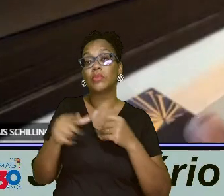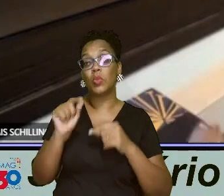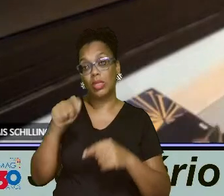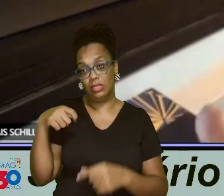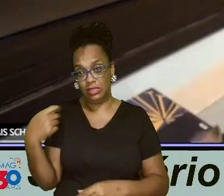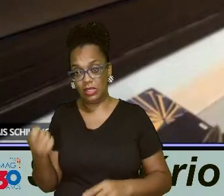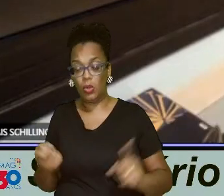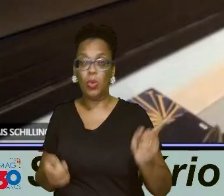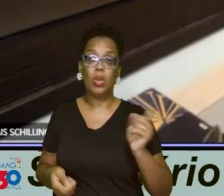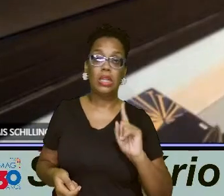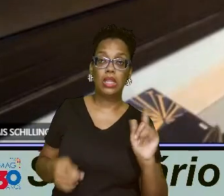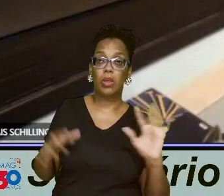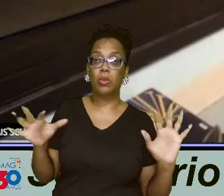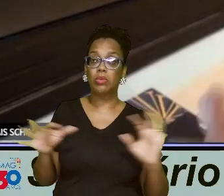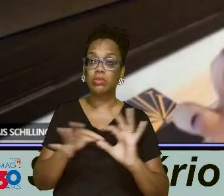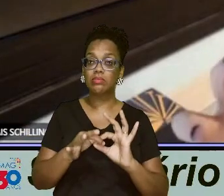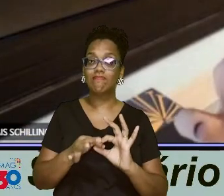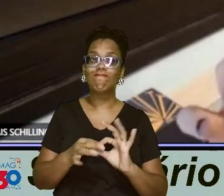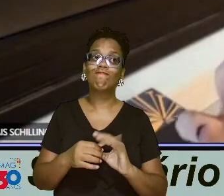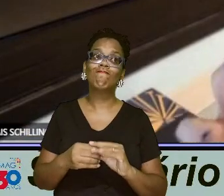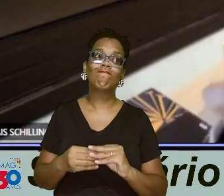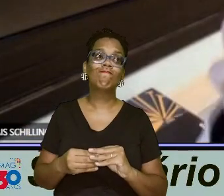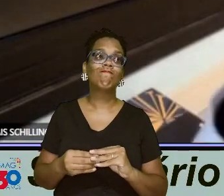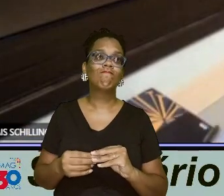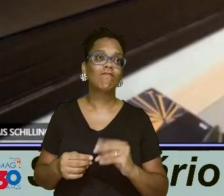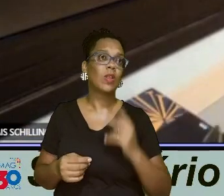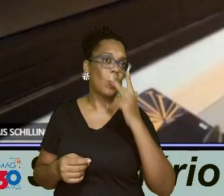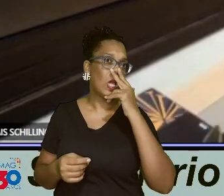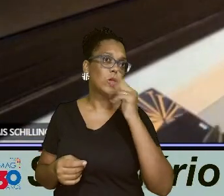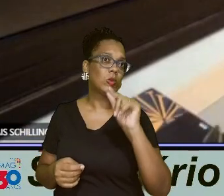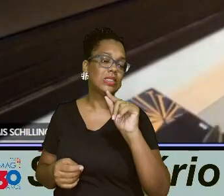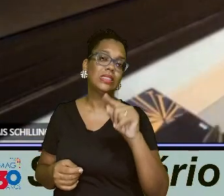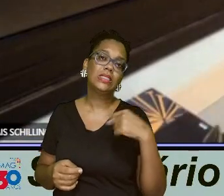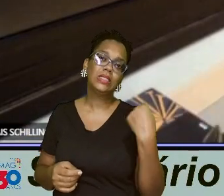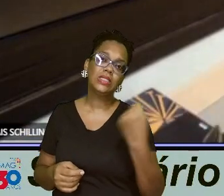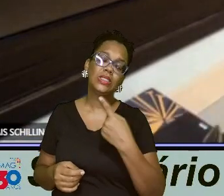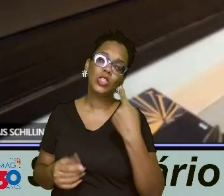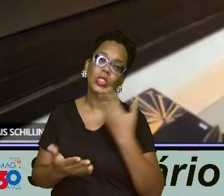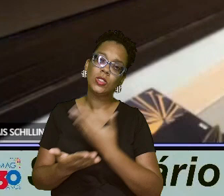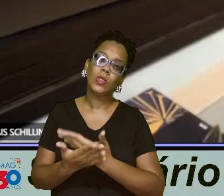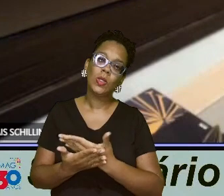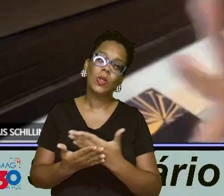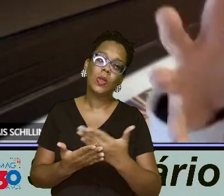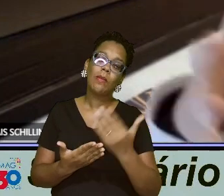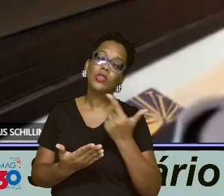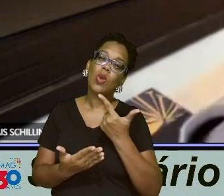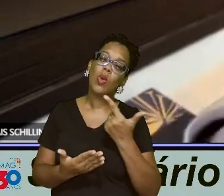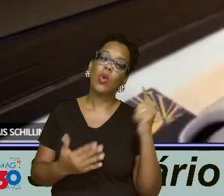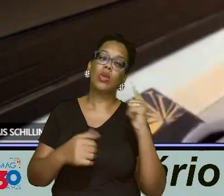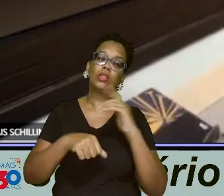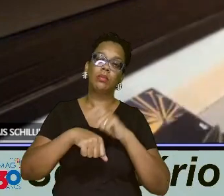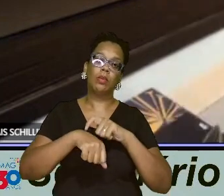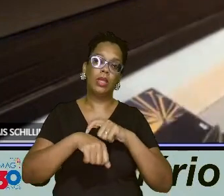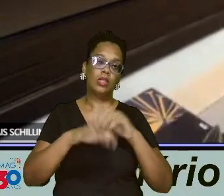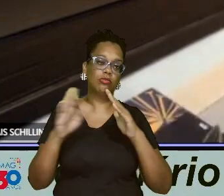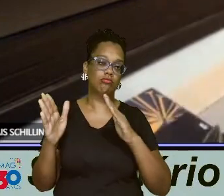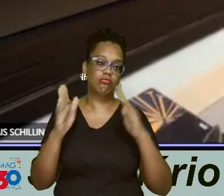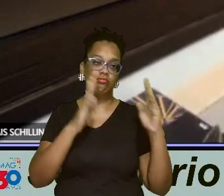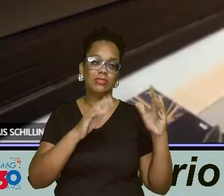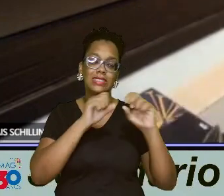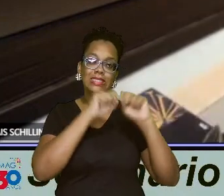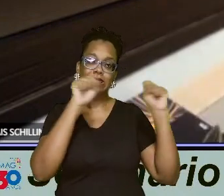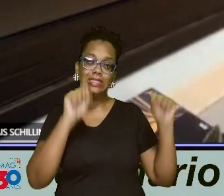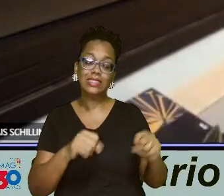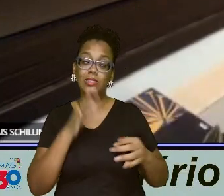ser vinculante, eu acho que a gente está entrando num outro momento dentro do nosso sistema